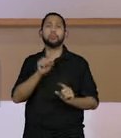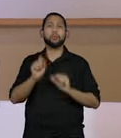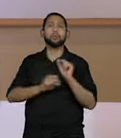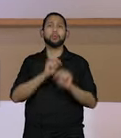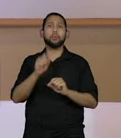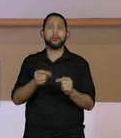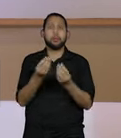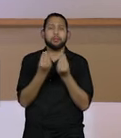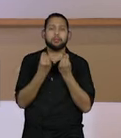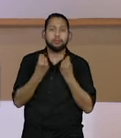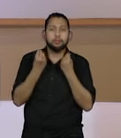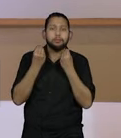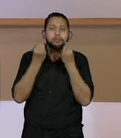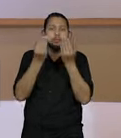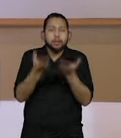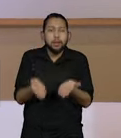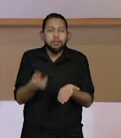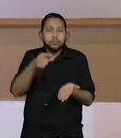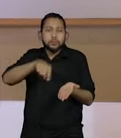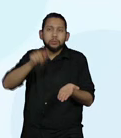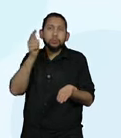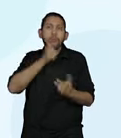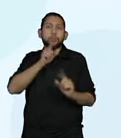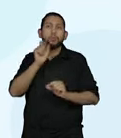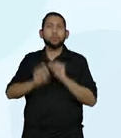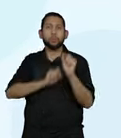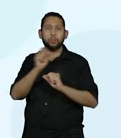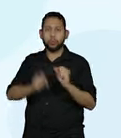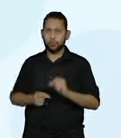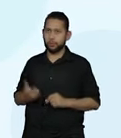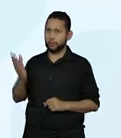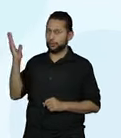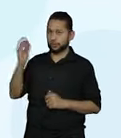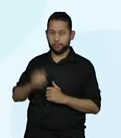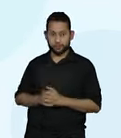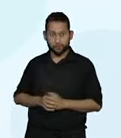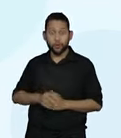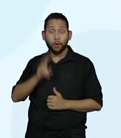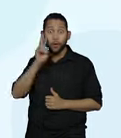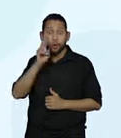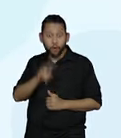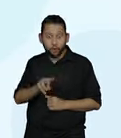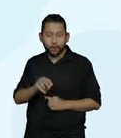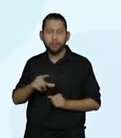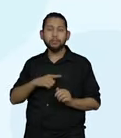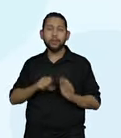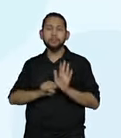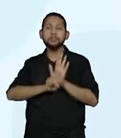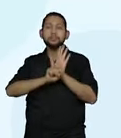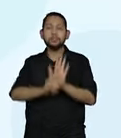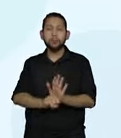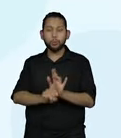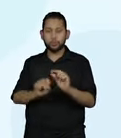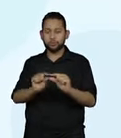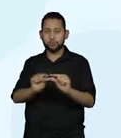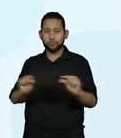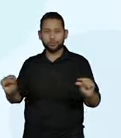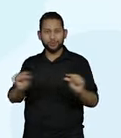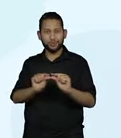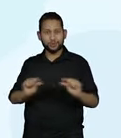que fosse interpretado por vocês é associar os símbolos dos elementos